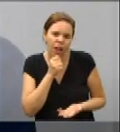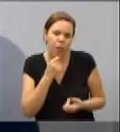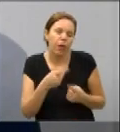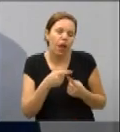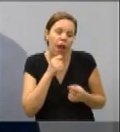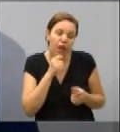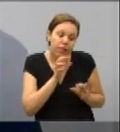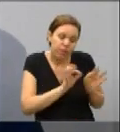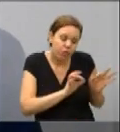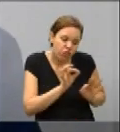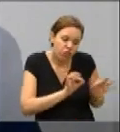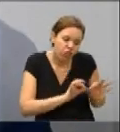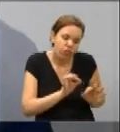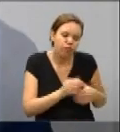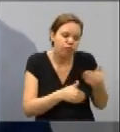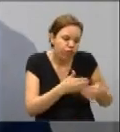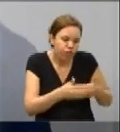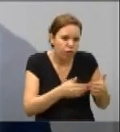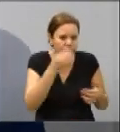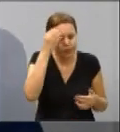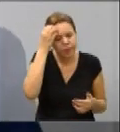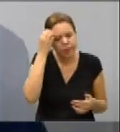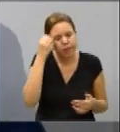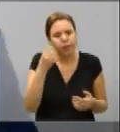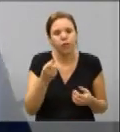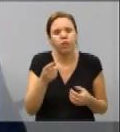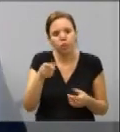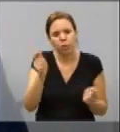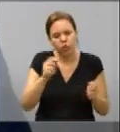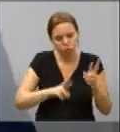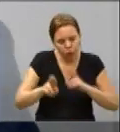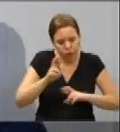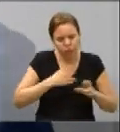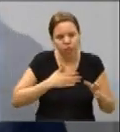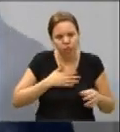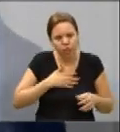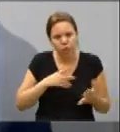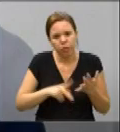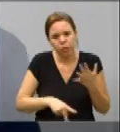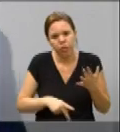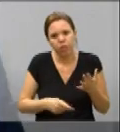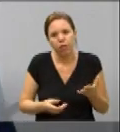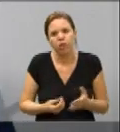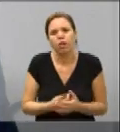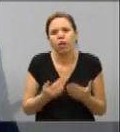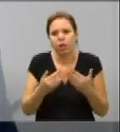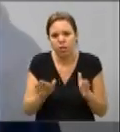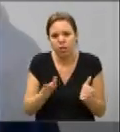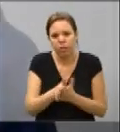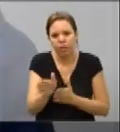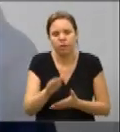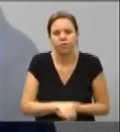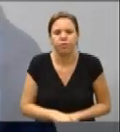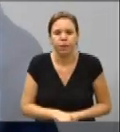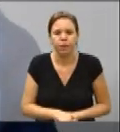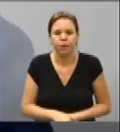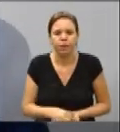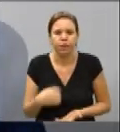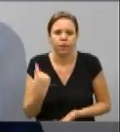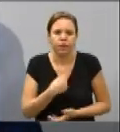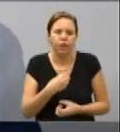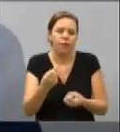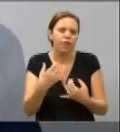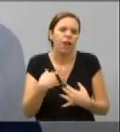são projetos que estão em andamento. Você pode conferir na minha página em breve o lançamento deles. Então fala pra